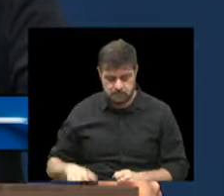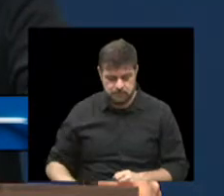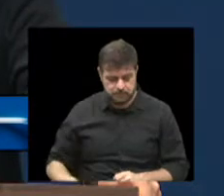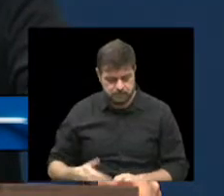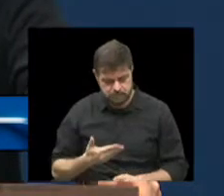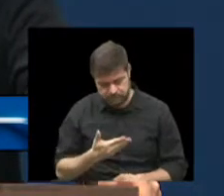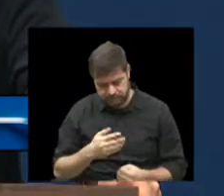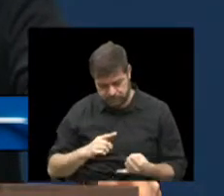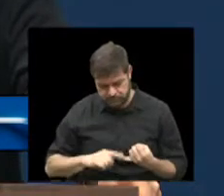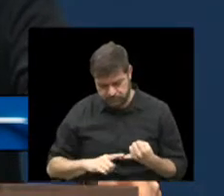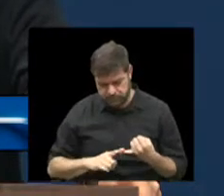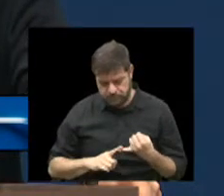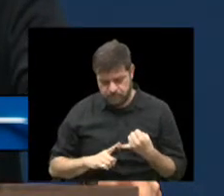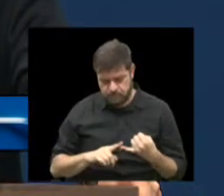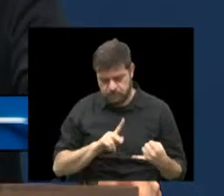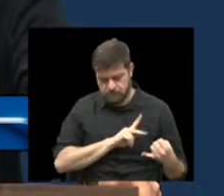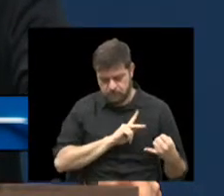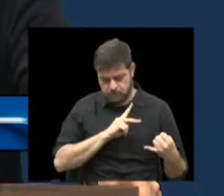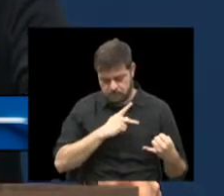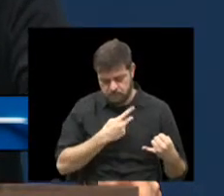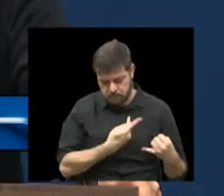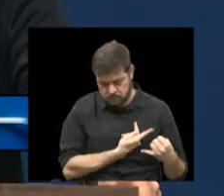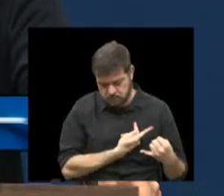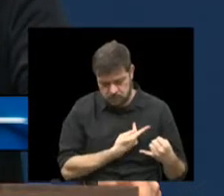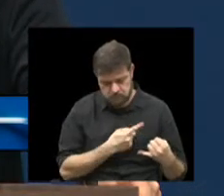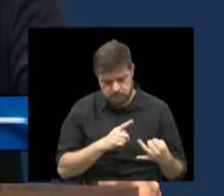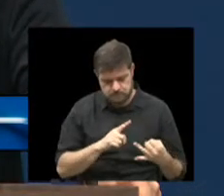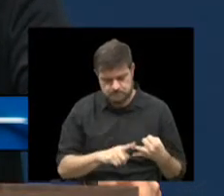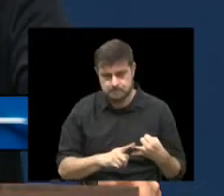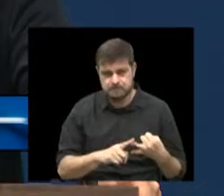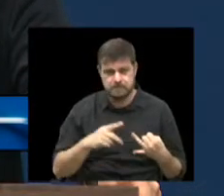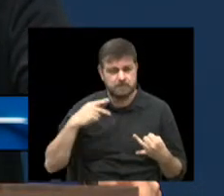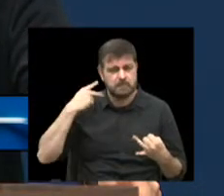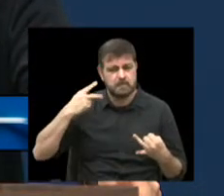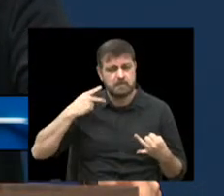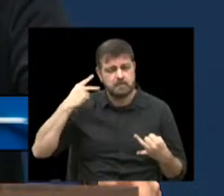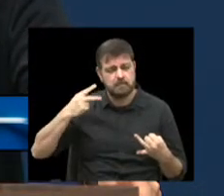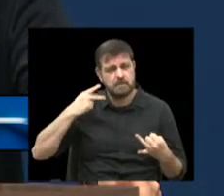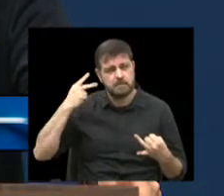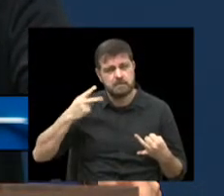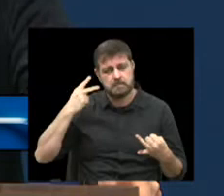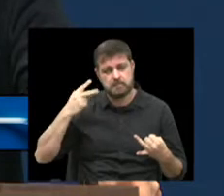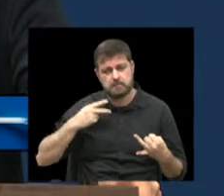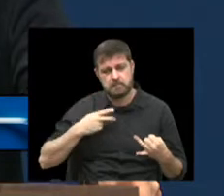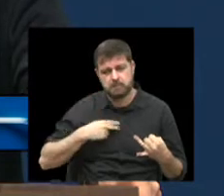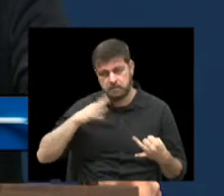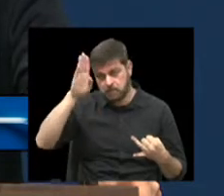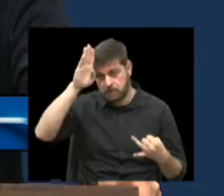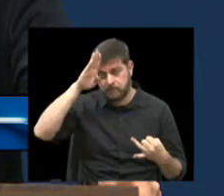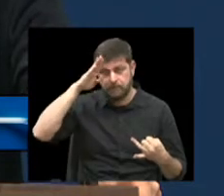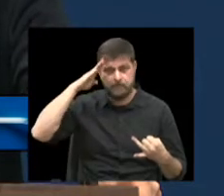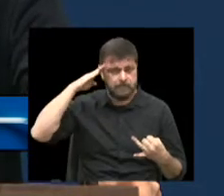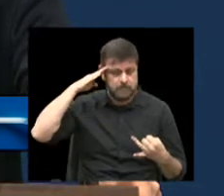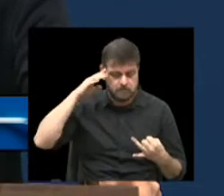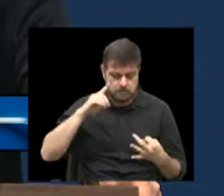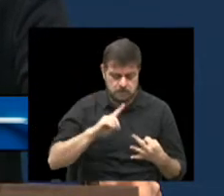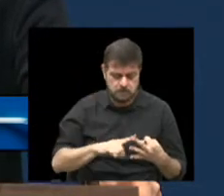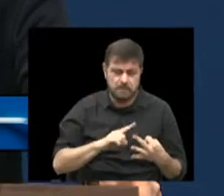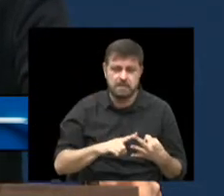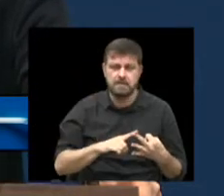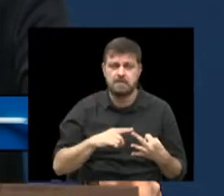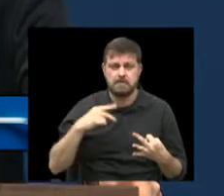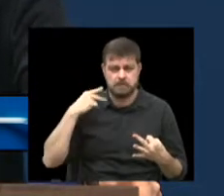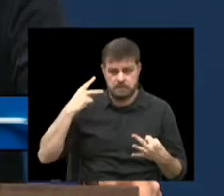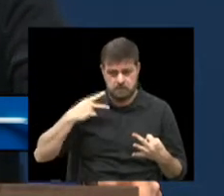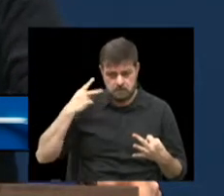nobre vereador Dr. Paulo Haddad, o nobre vereador Dr. Pedro Tourinho e também